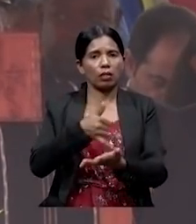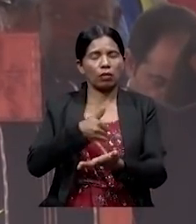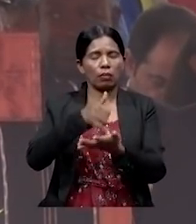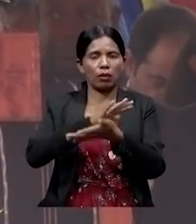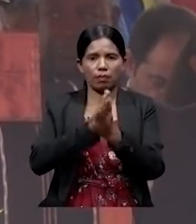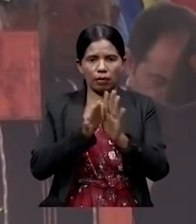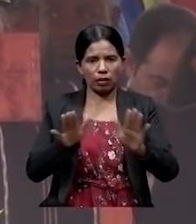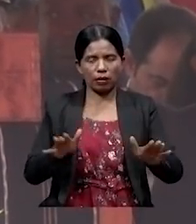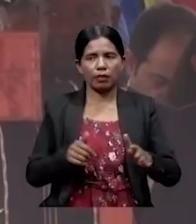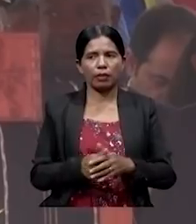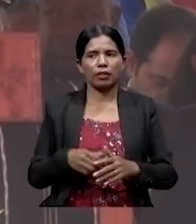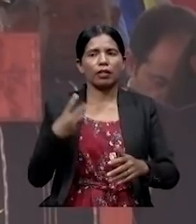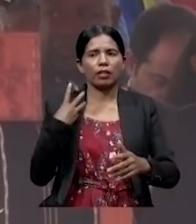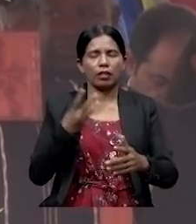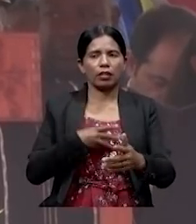Iané Mos, Itanielé,